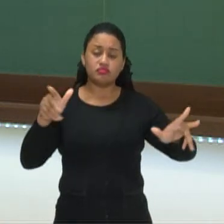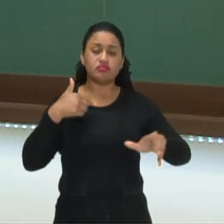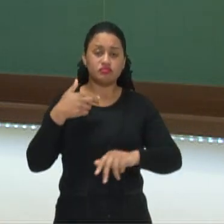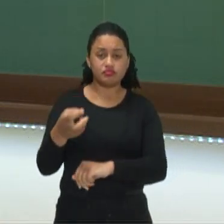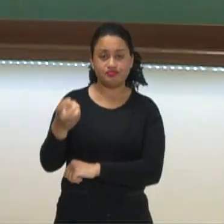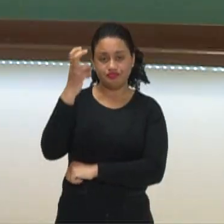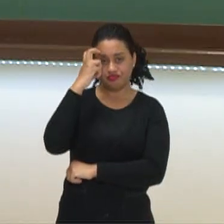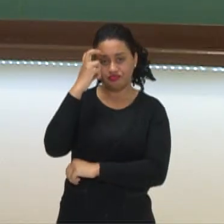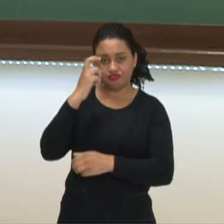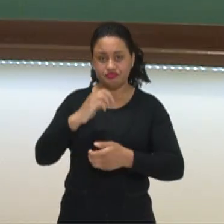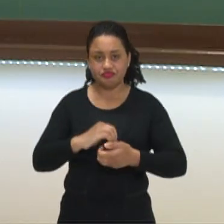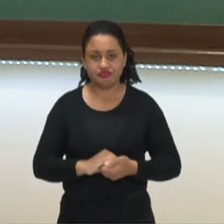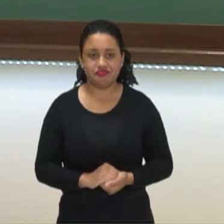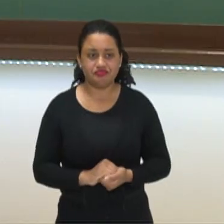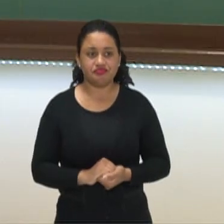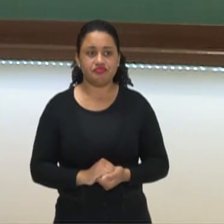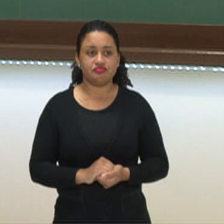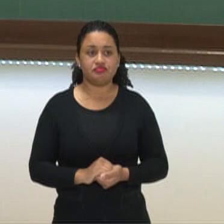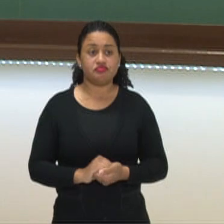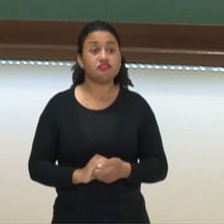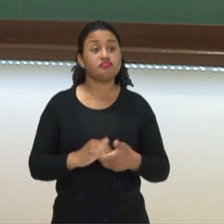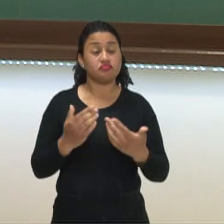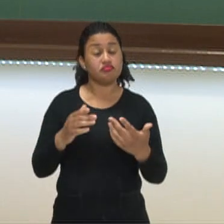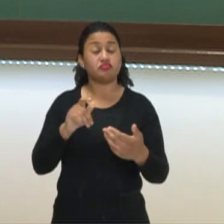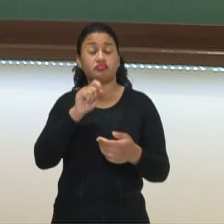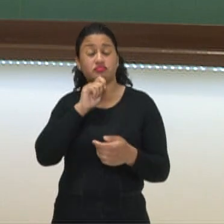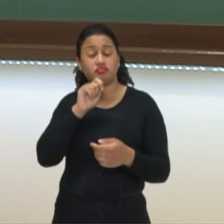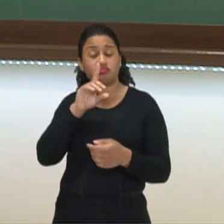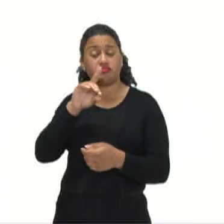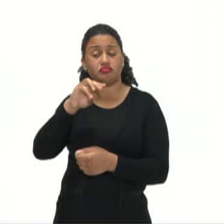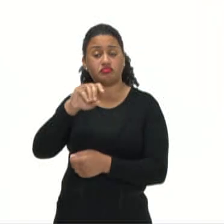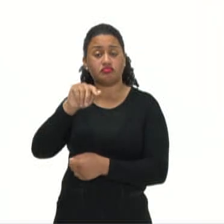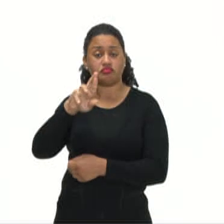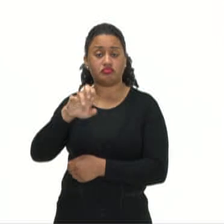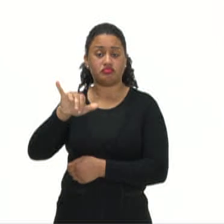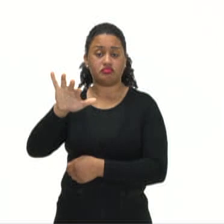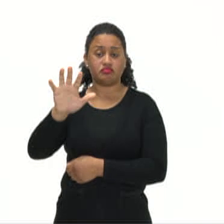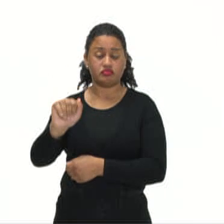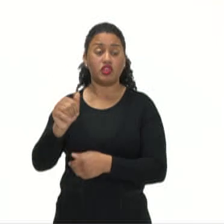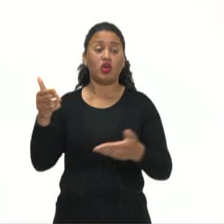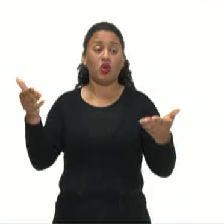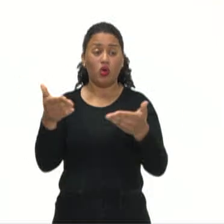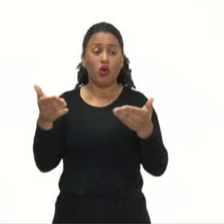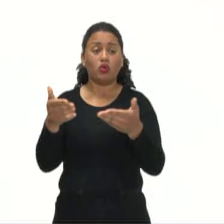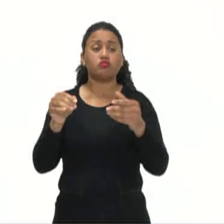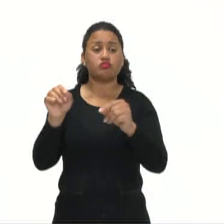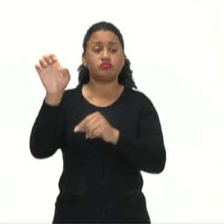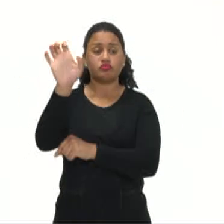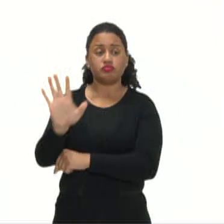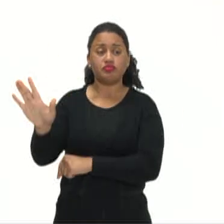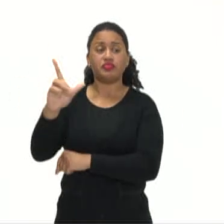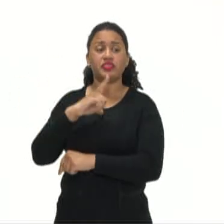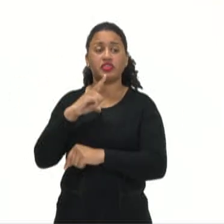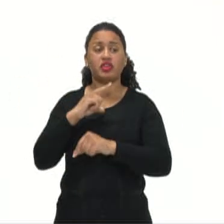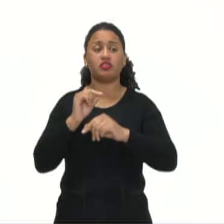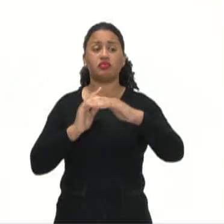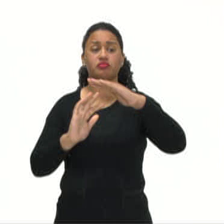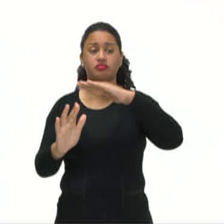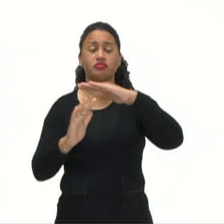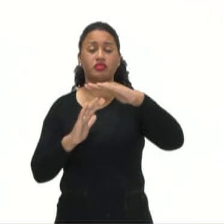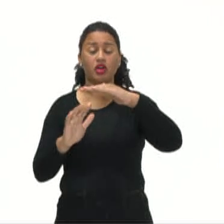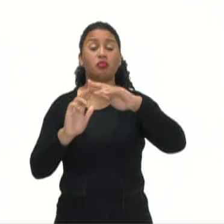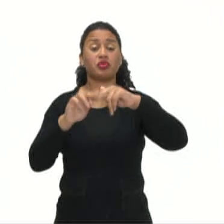culturais. Falando da demografia ainda, questões demográficas da Europa atuais e passadas incluíram a imigração por